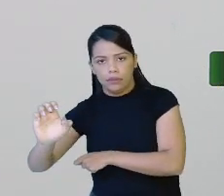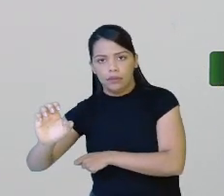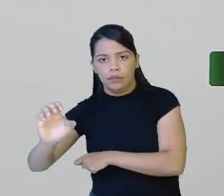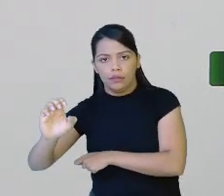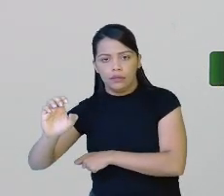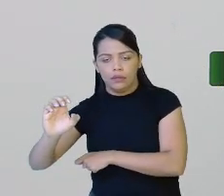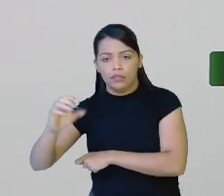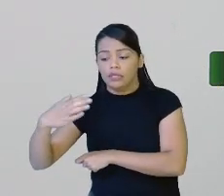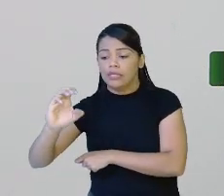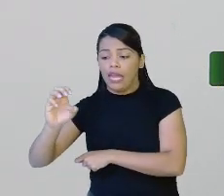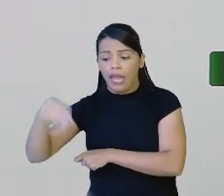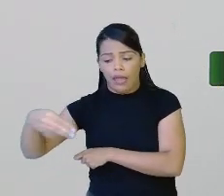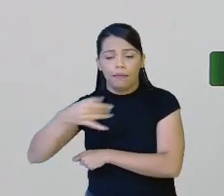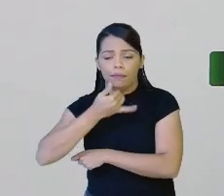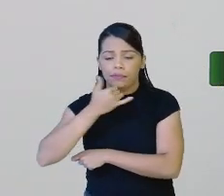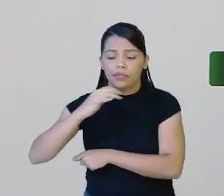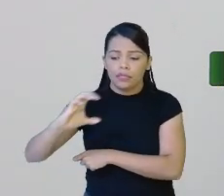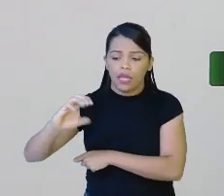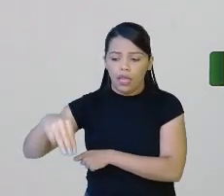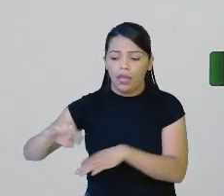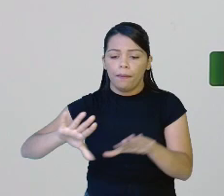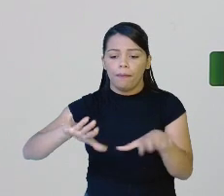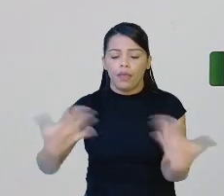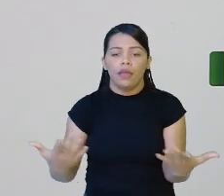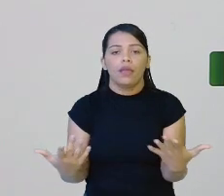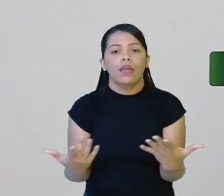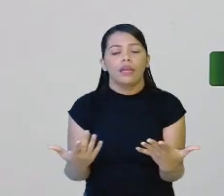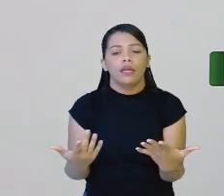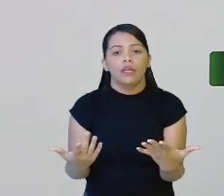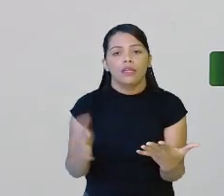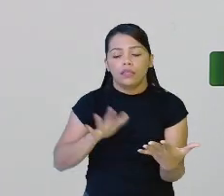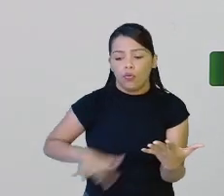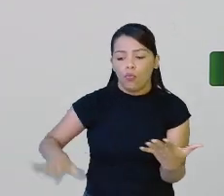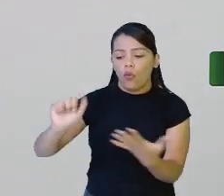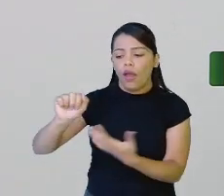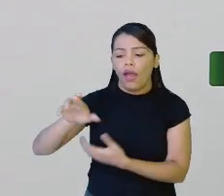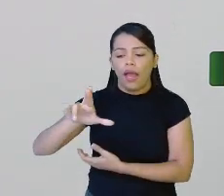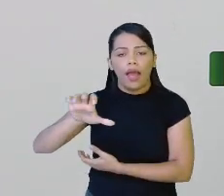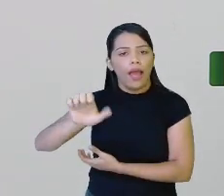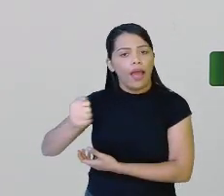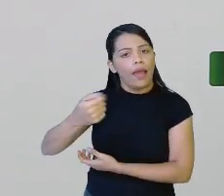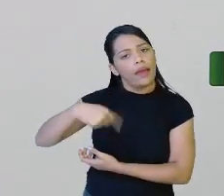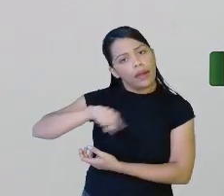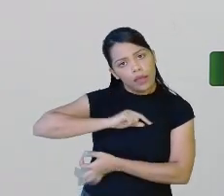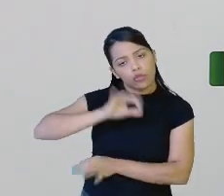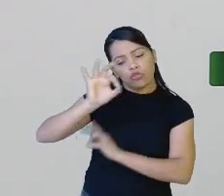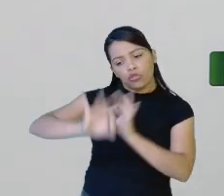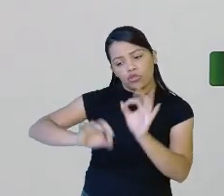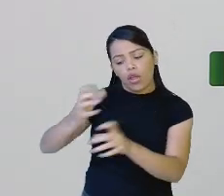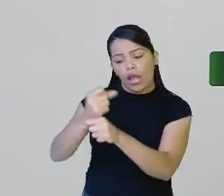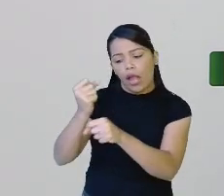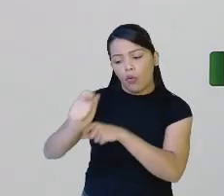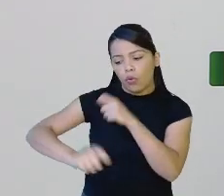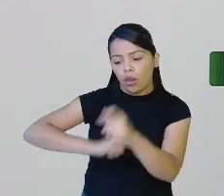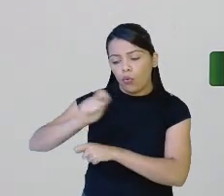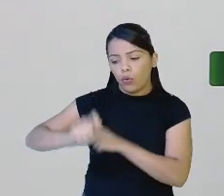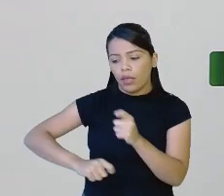quadrado, metro quadrado, quilômetro quadrado. Depende muito da distância do que a gente utilizar para fazer esse